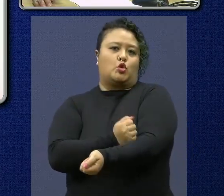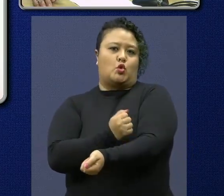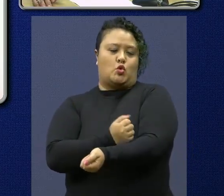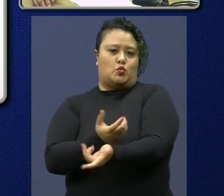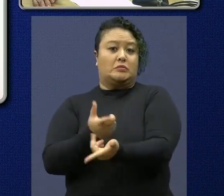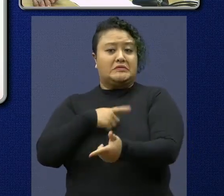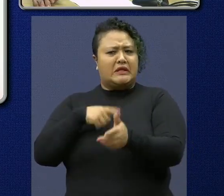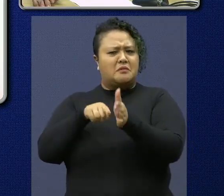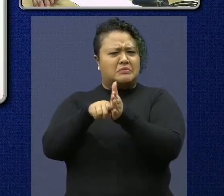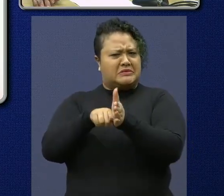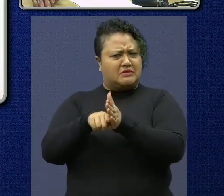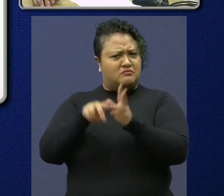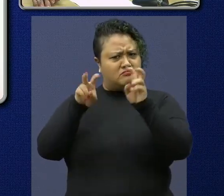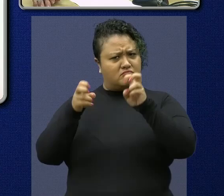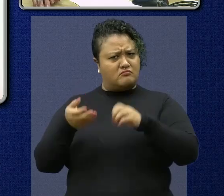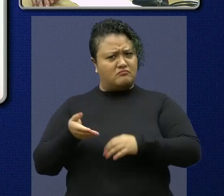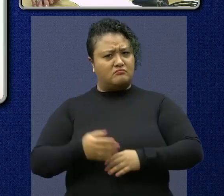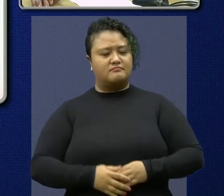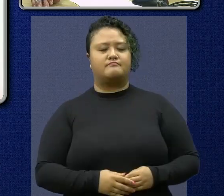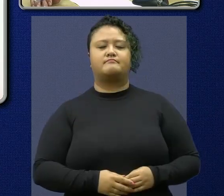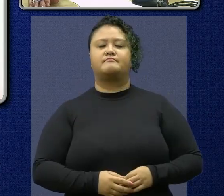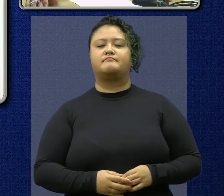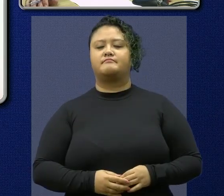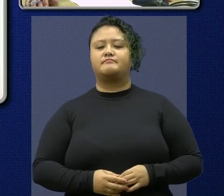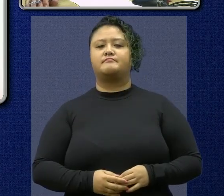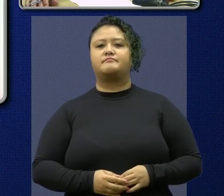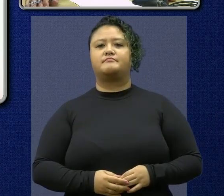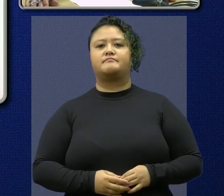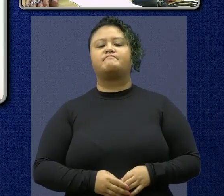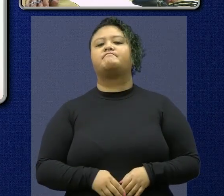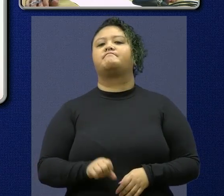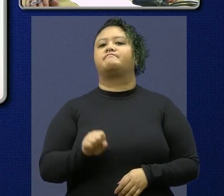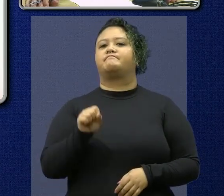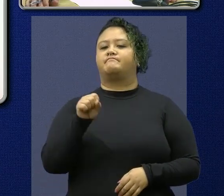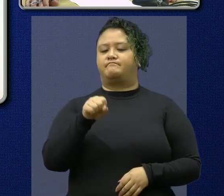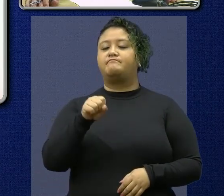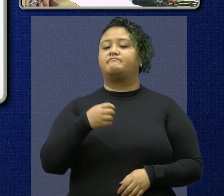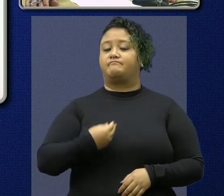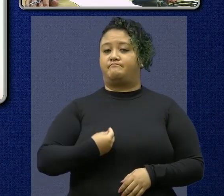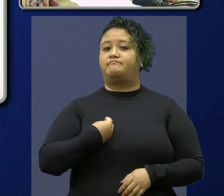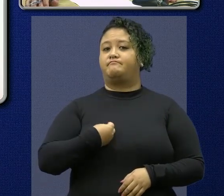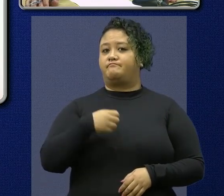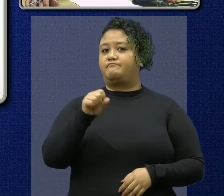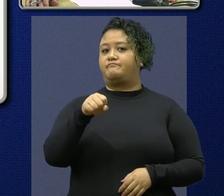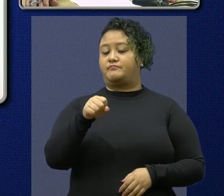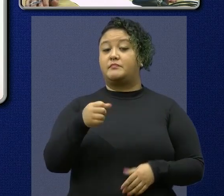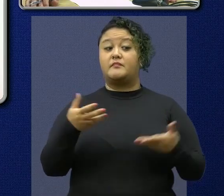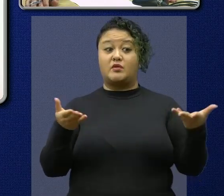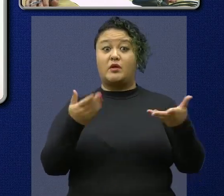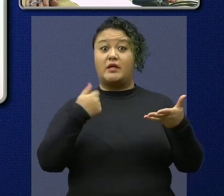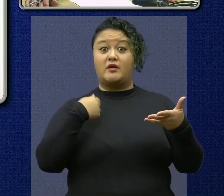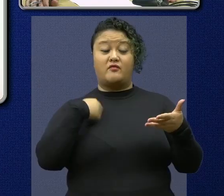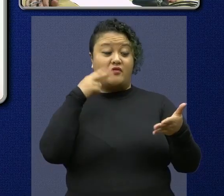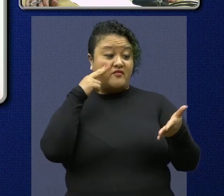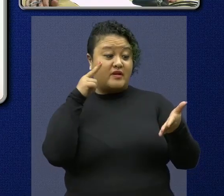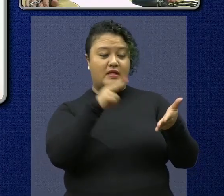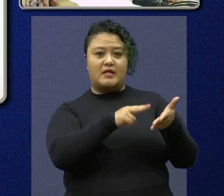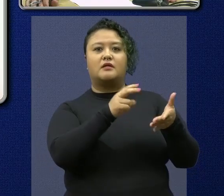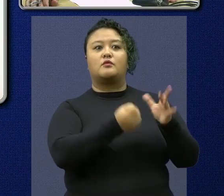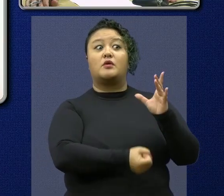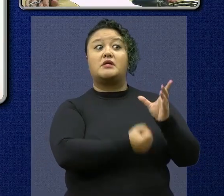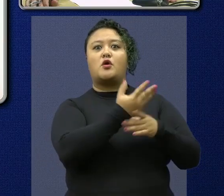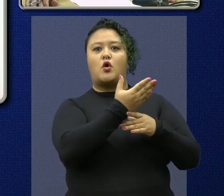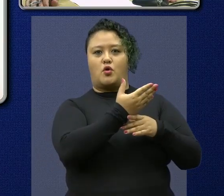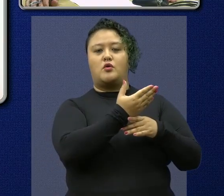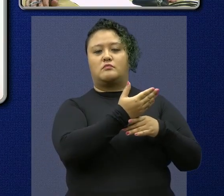isso? Sim, já existe, né? Agora até eu vou poder ver aqui a data de fundação do